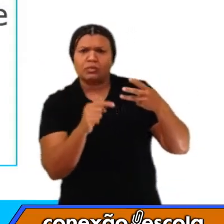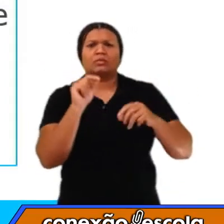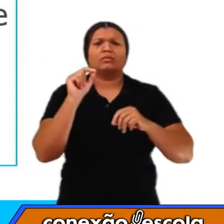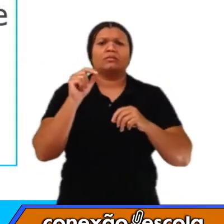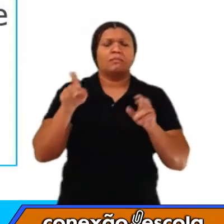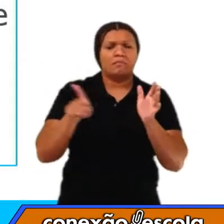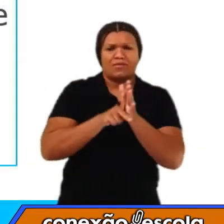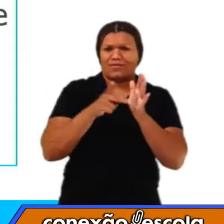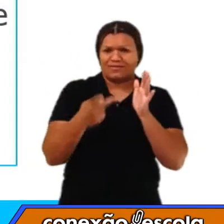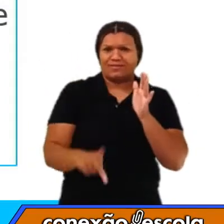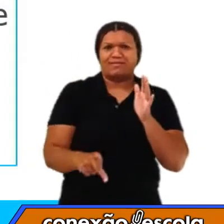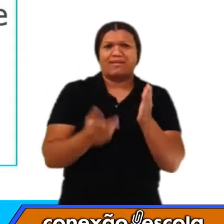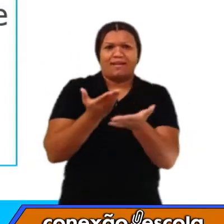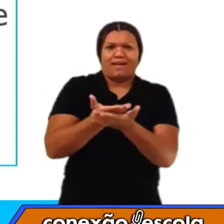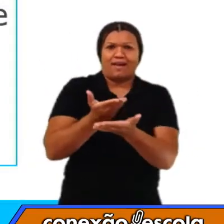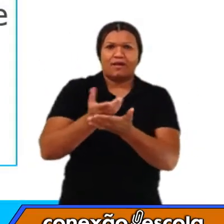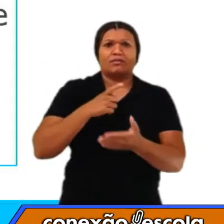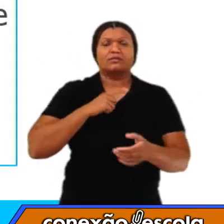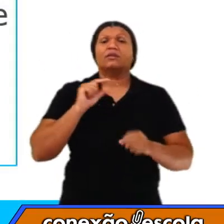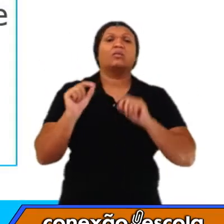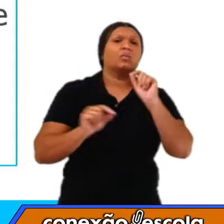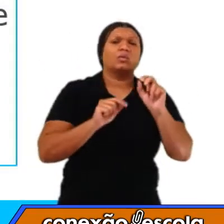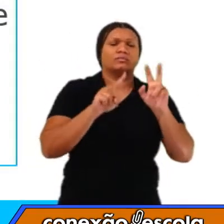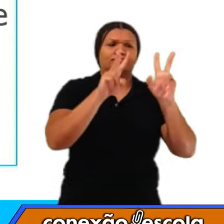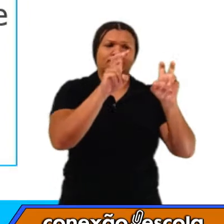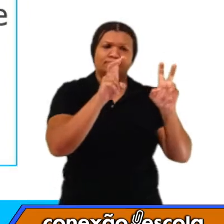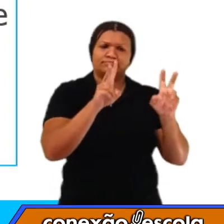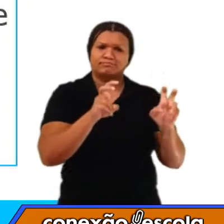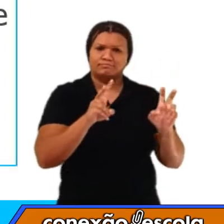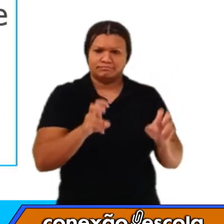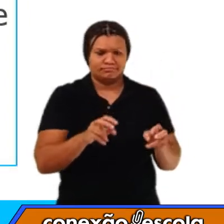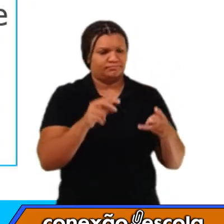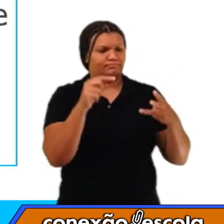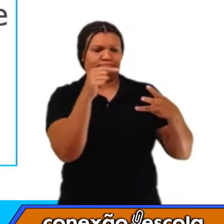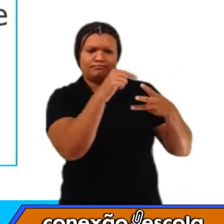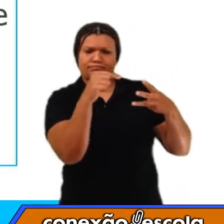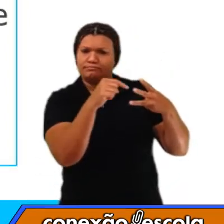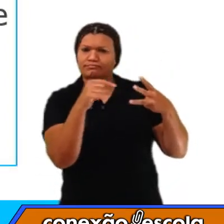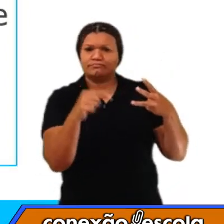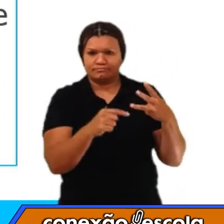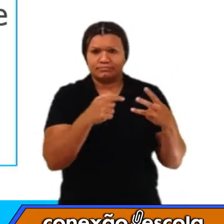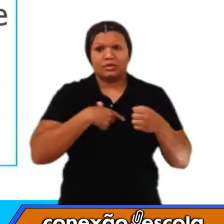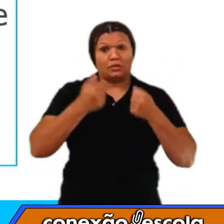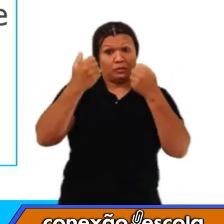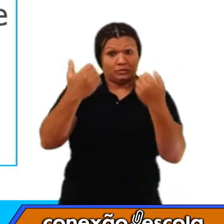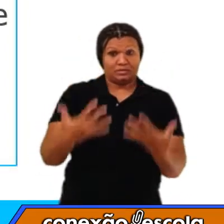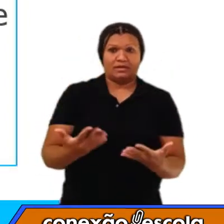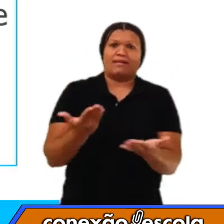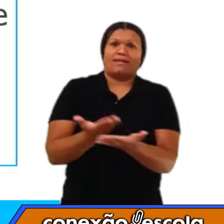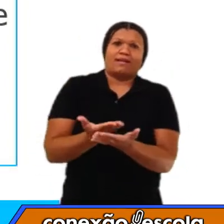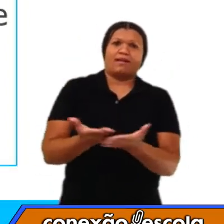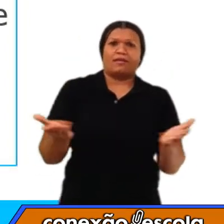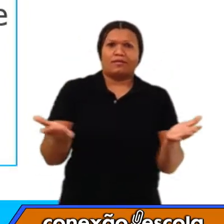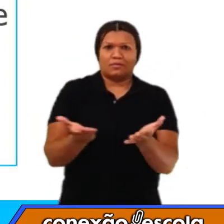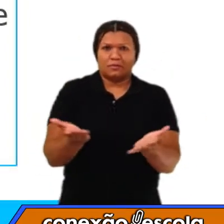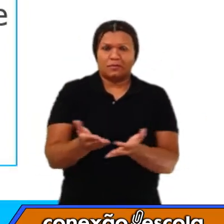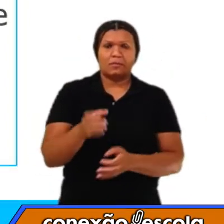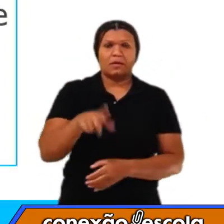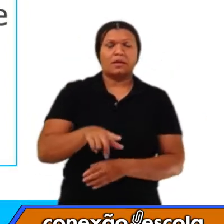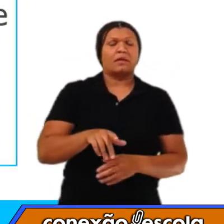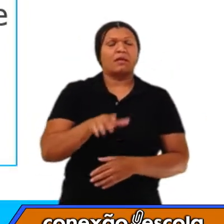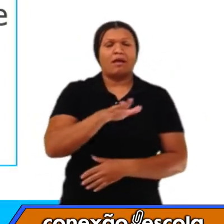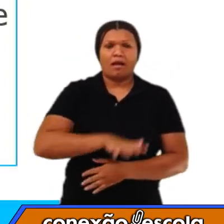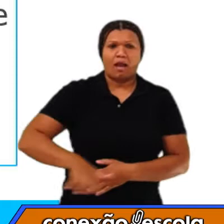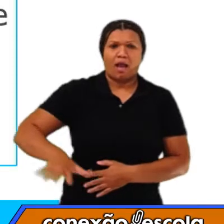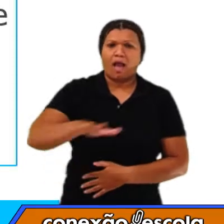temos aqui os tópicos que serão então levantados na nossa discussão. O que seja natureza